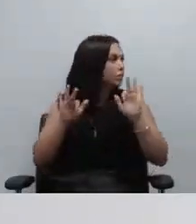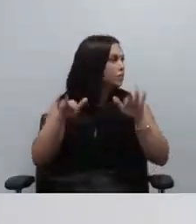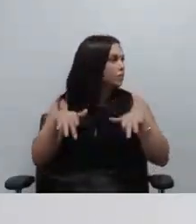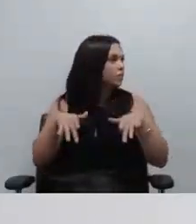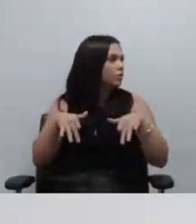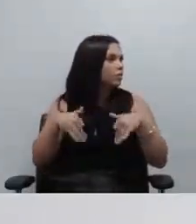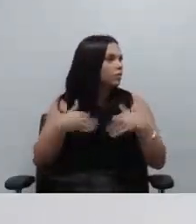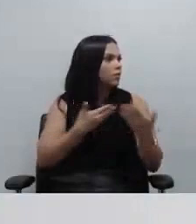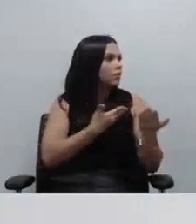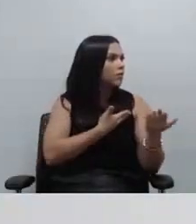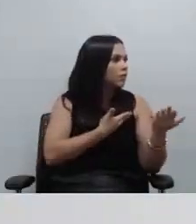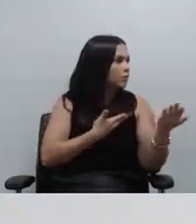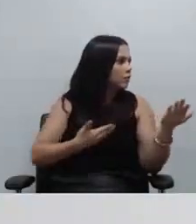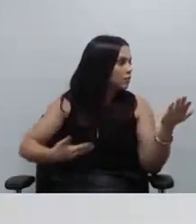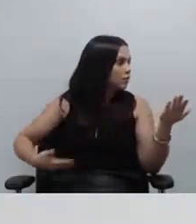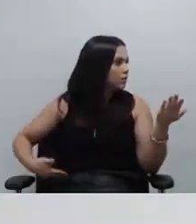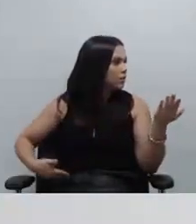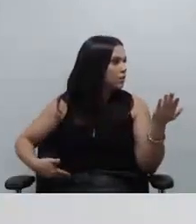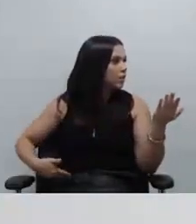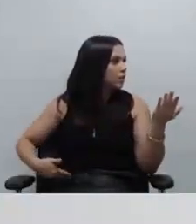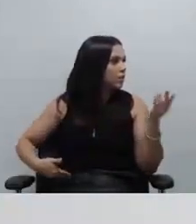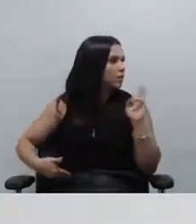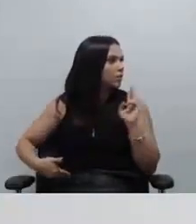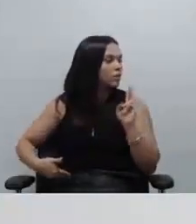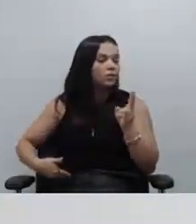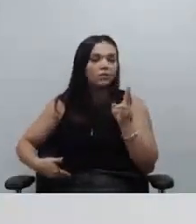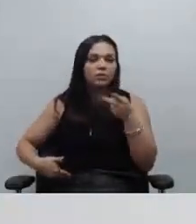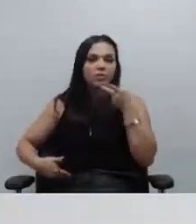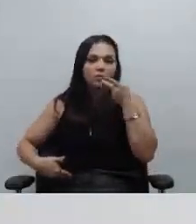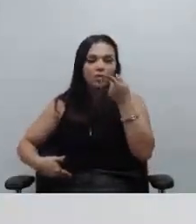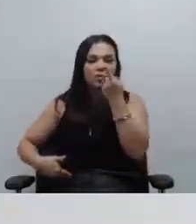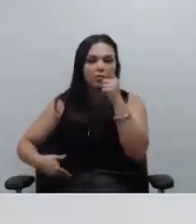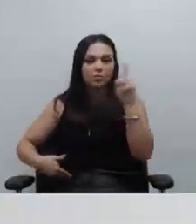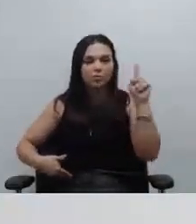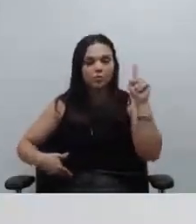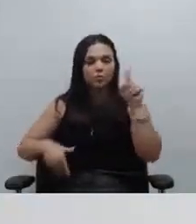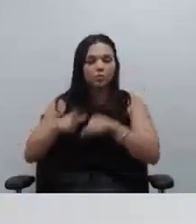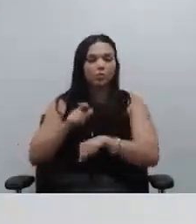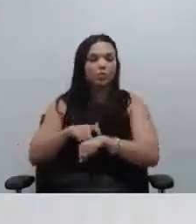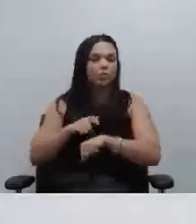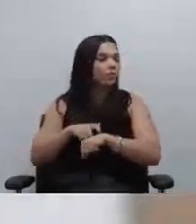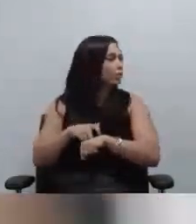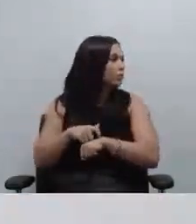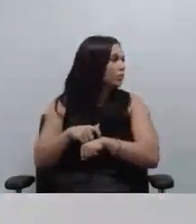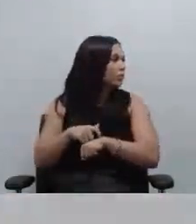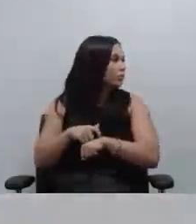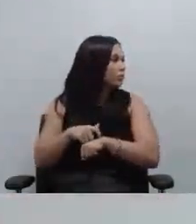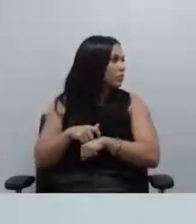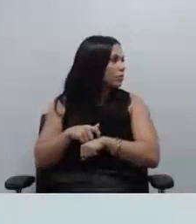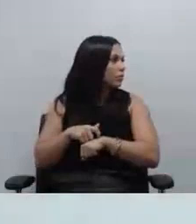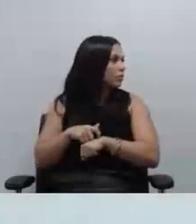Agradeço. Presidente, eu sempre falo na última hora. Nós temos